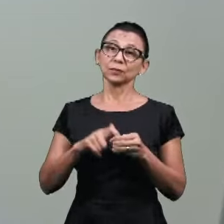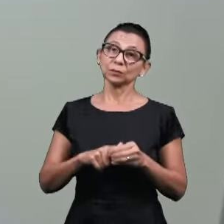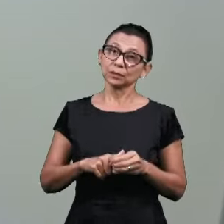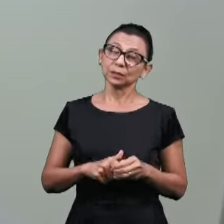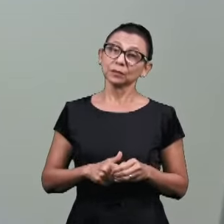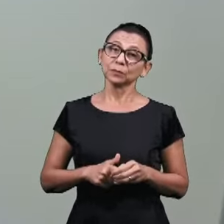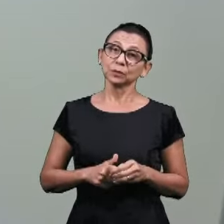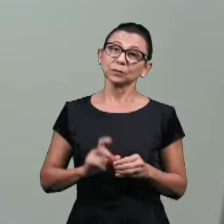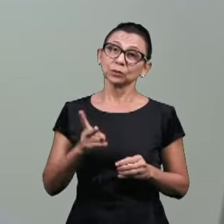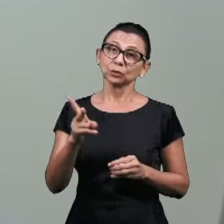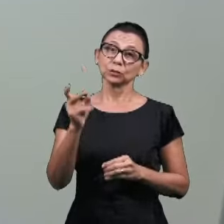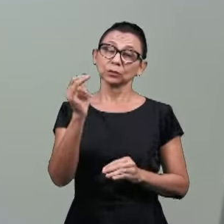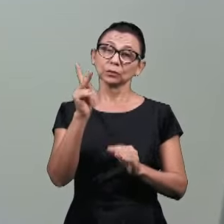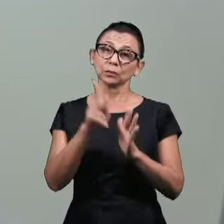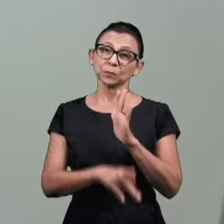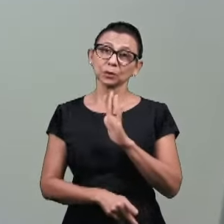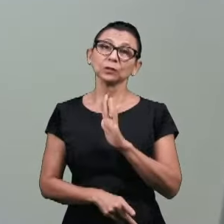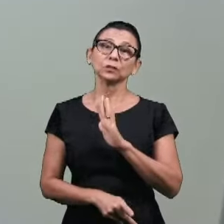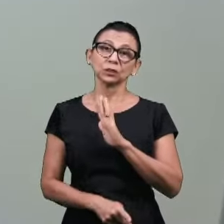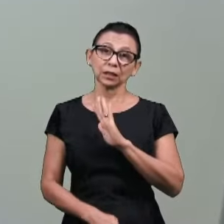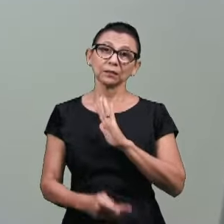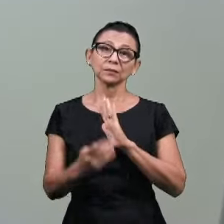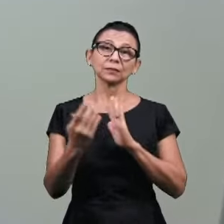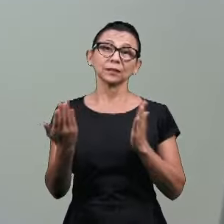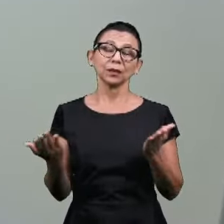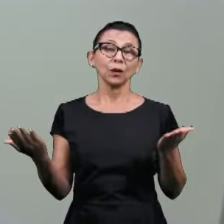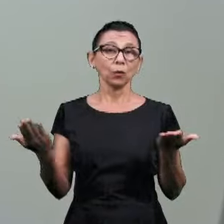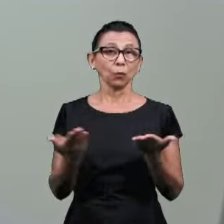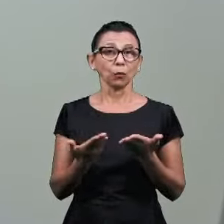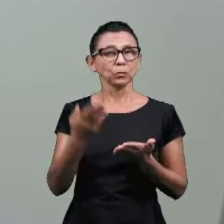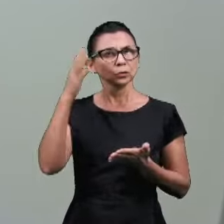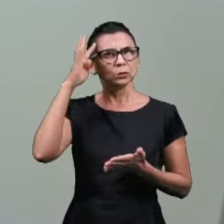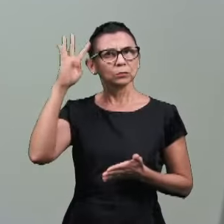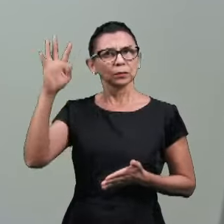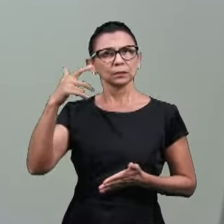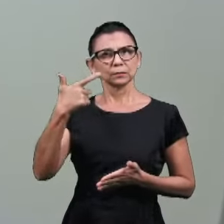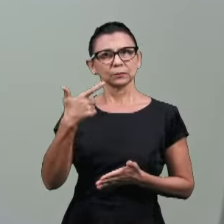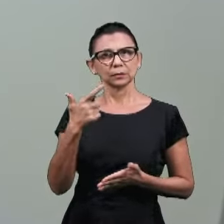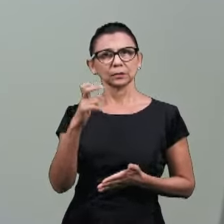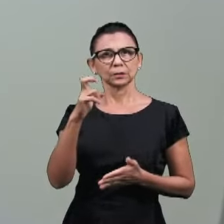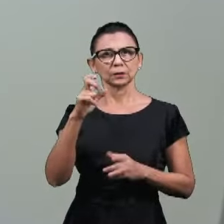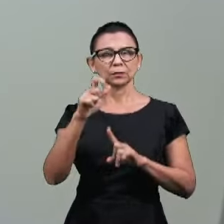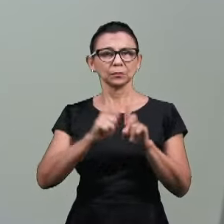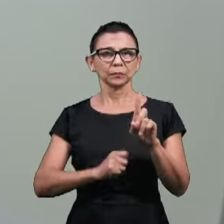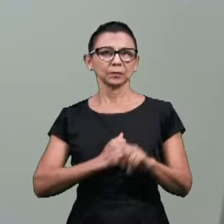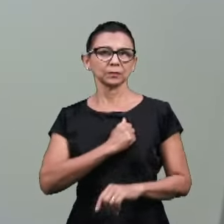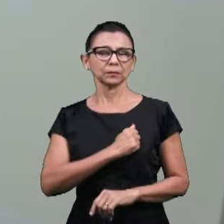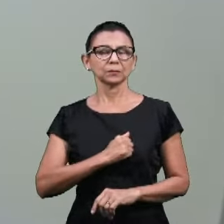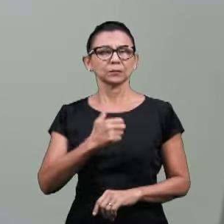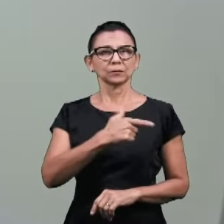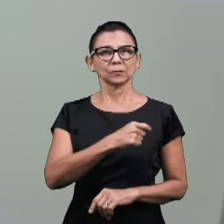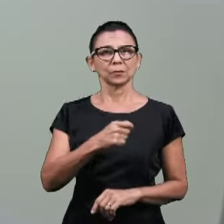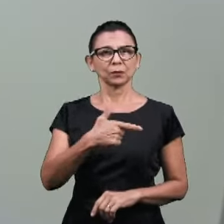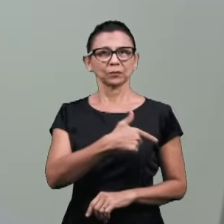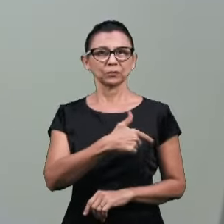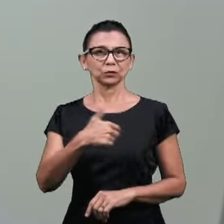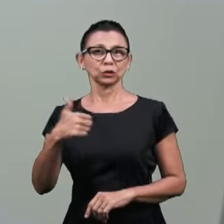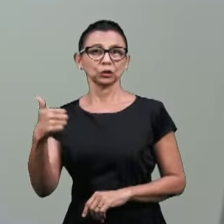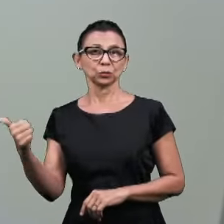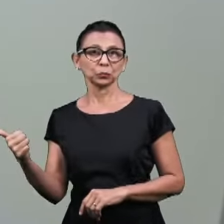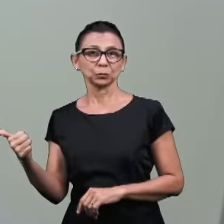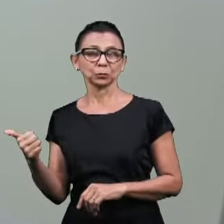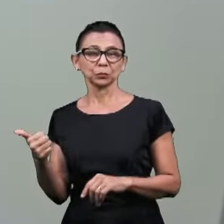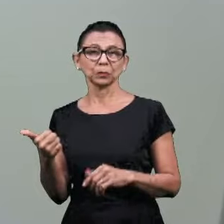Hoje é quarta-feira, dia 25 de agosto de 2021. E nós estamos entrando aqui com um